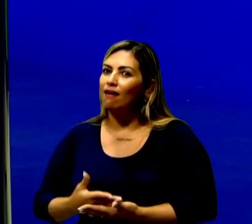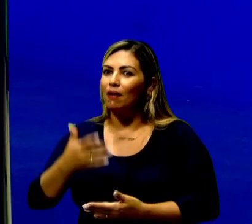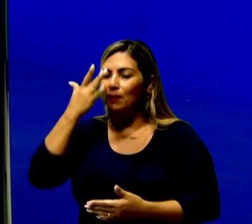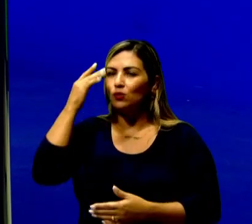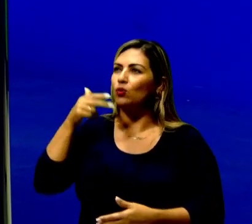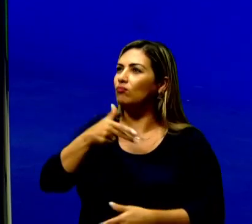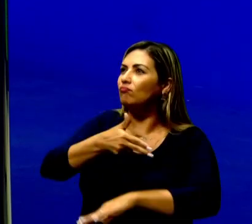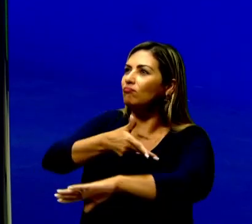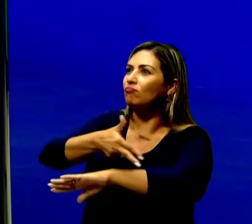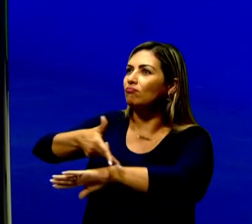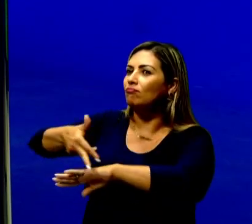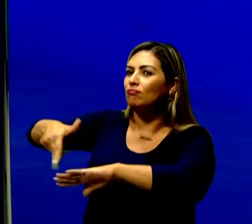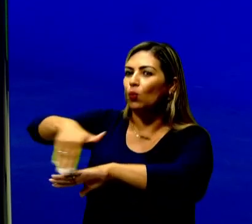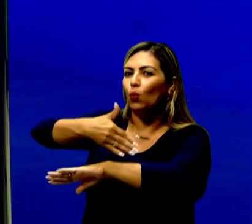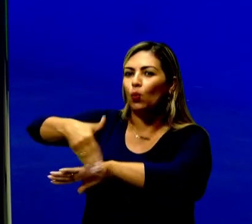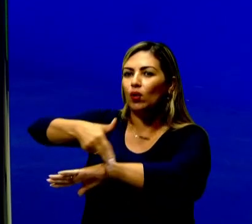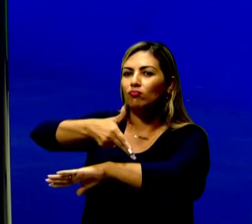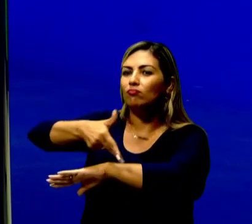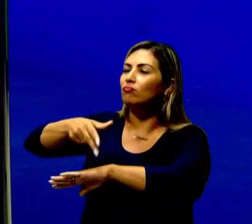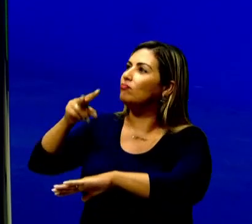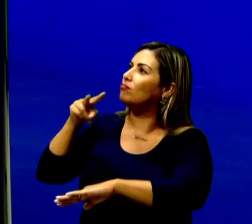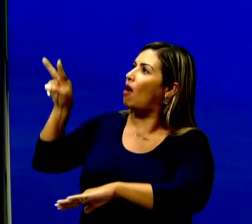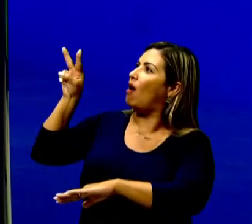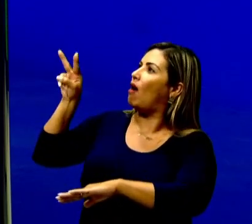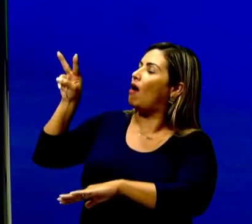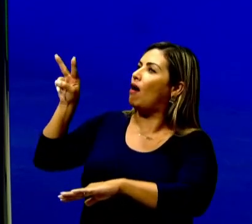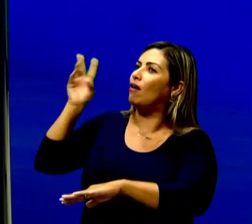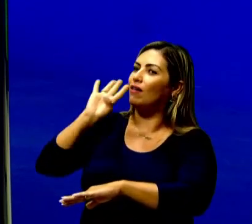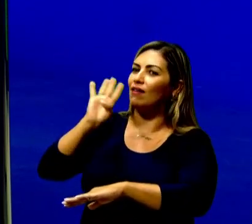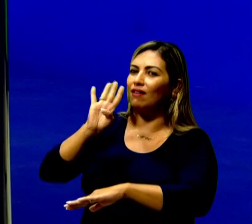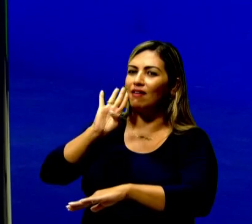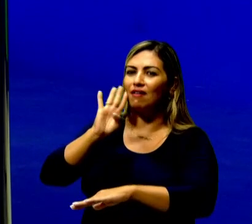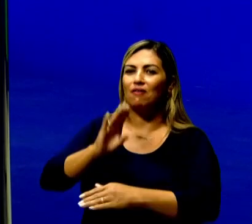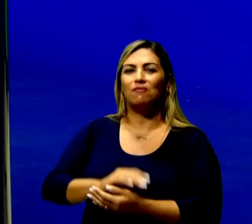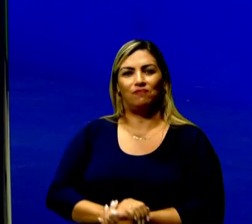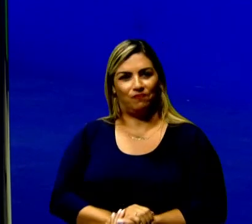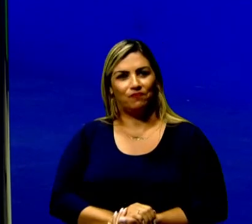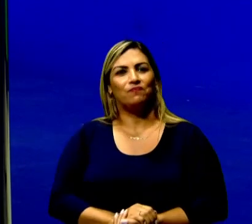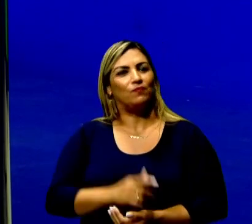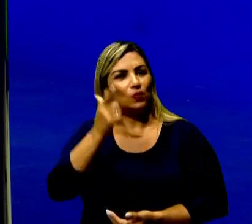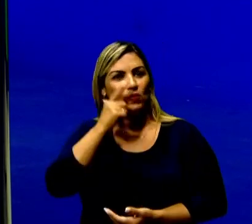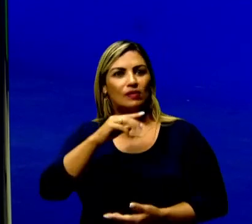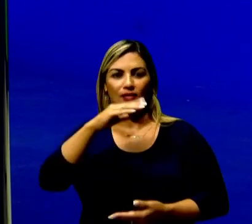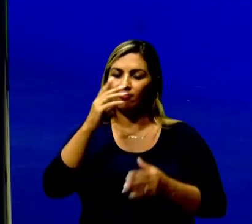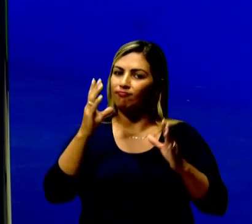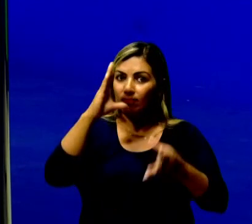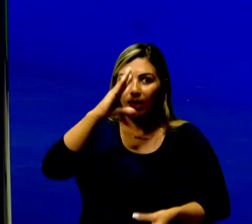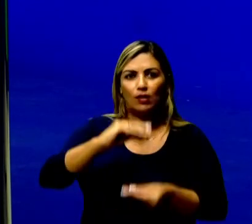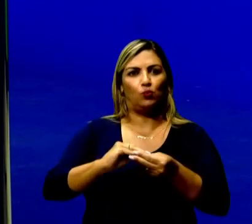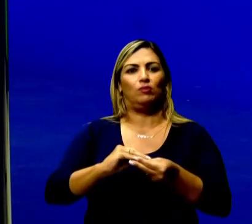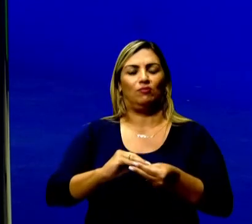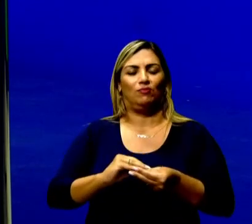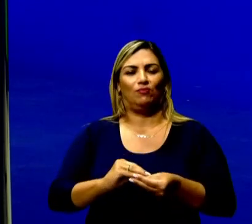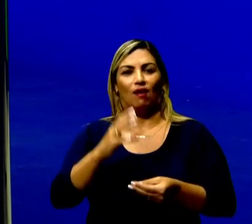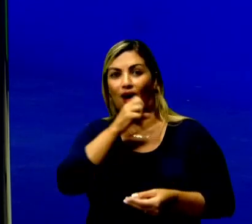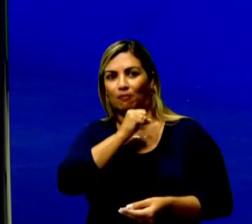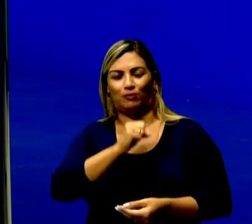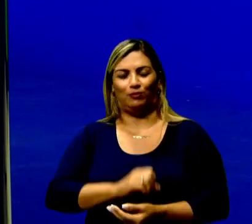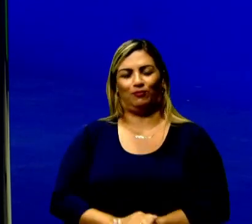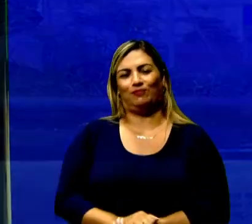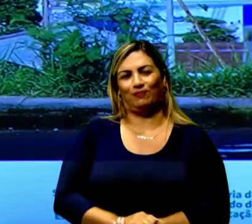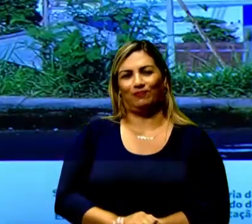naquela via possa absorver essa mensagem de forma sucinta e correta e rápida